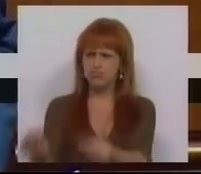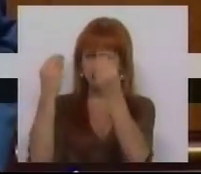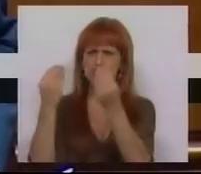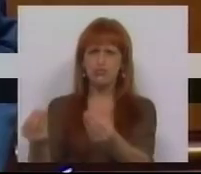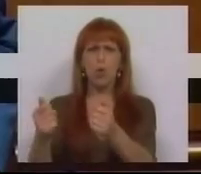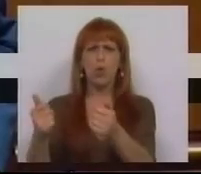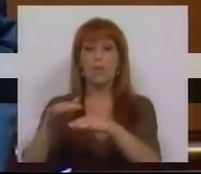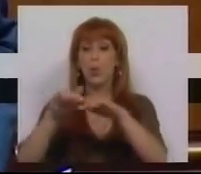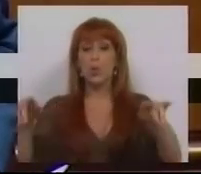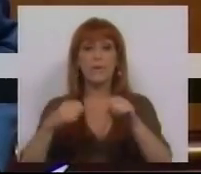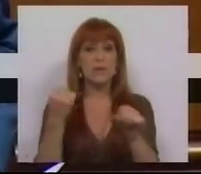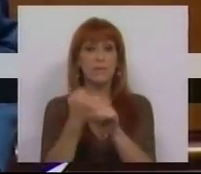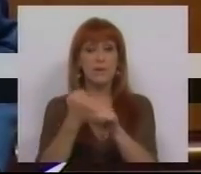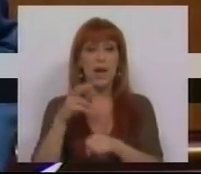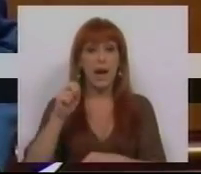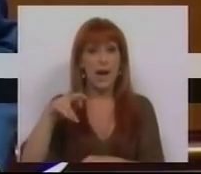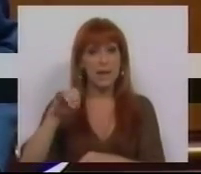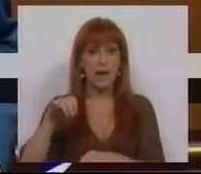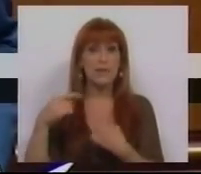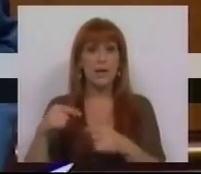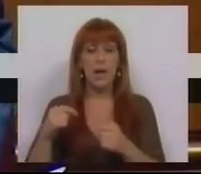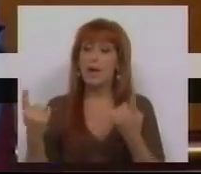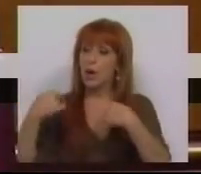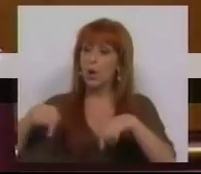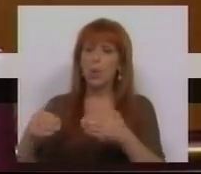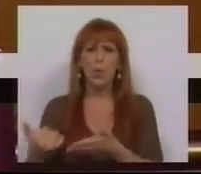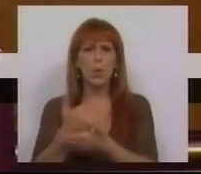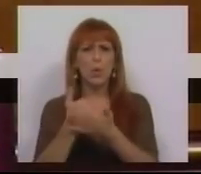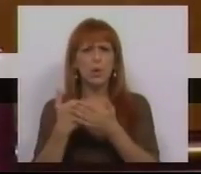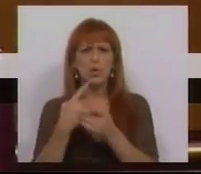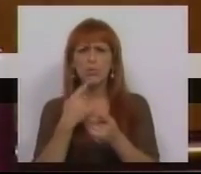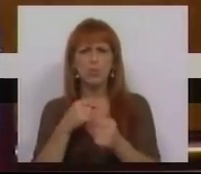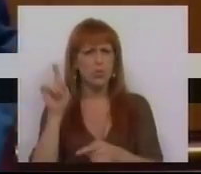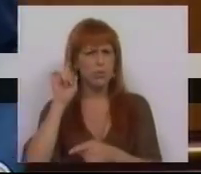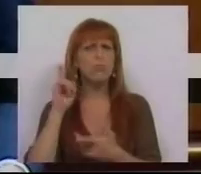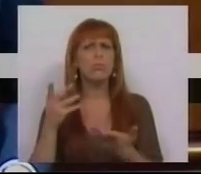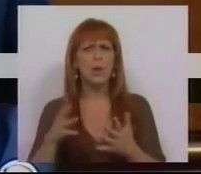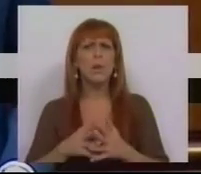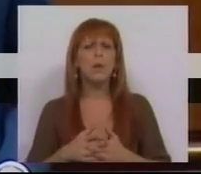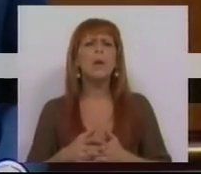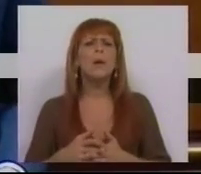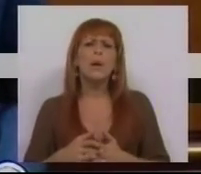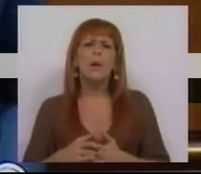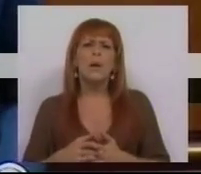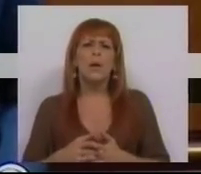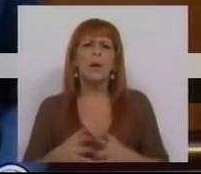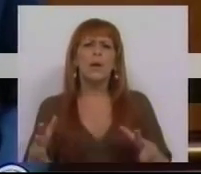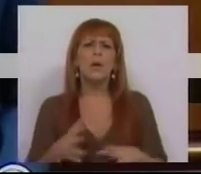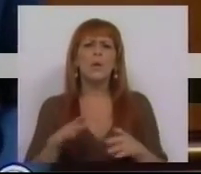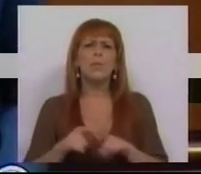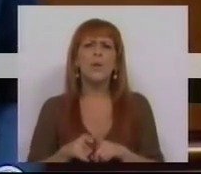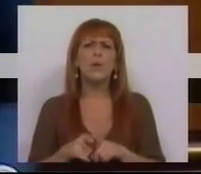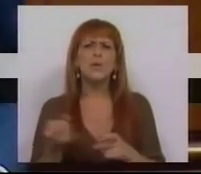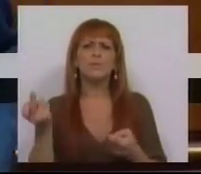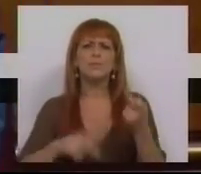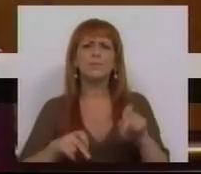excelência ao nível do Serviço Nacional de Saúde e tem vindo a reunir com muito mérito os maiores